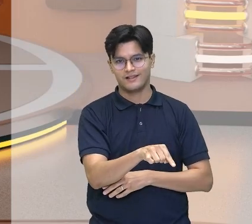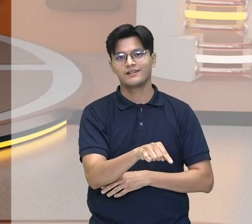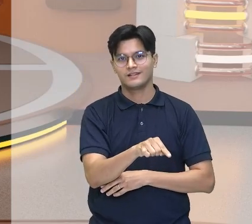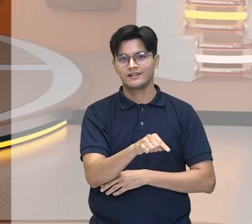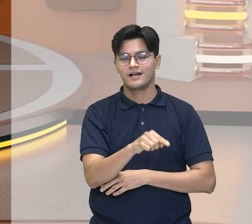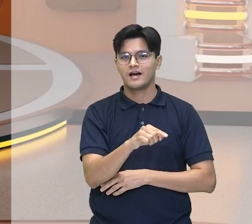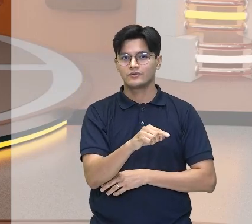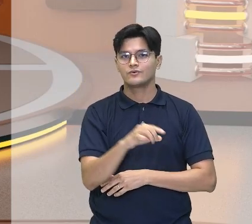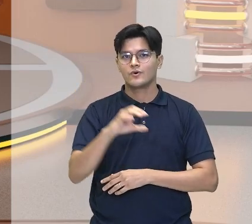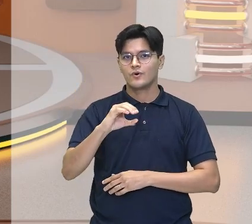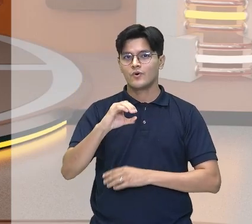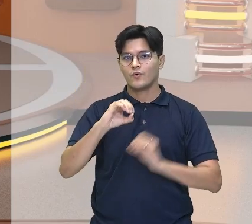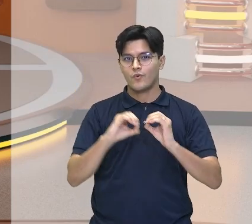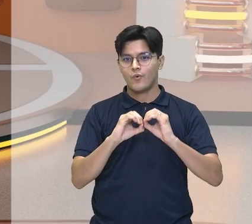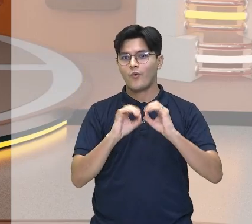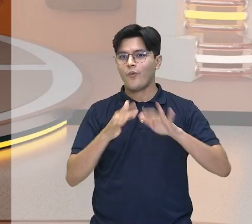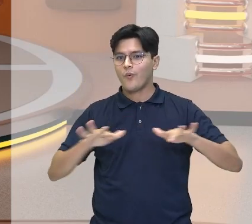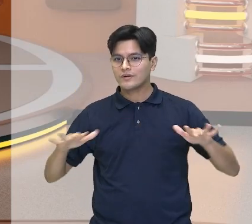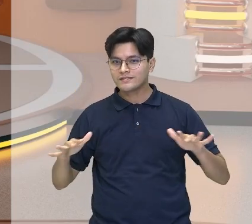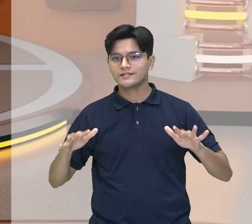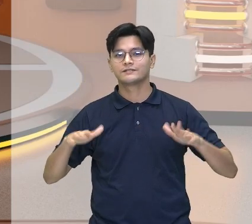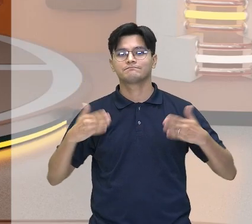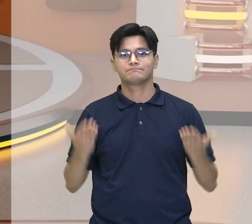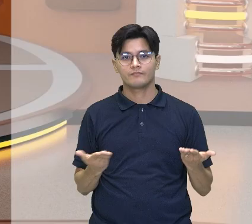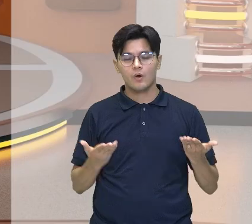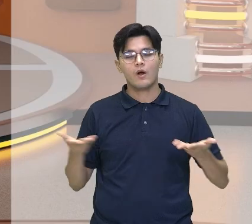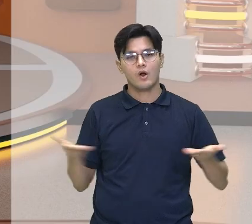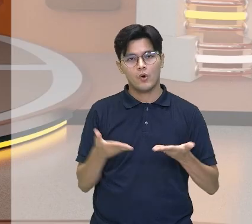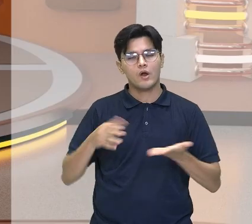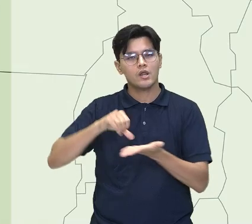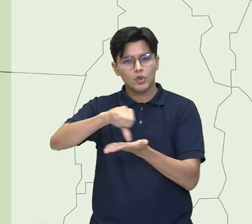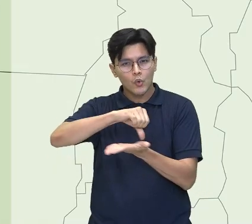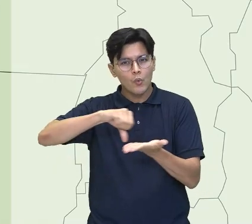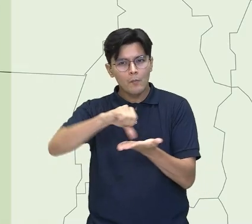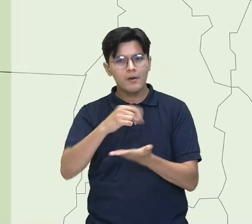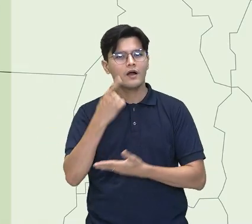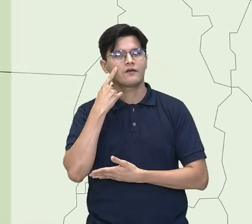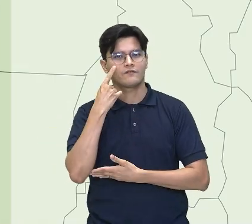a gente vai observar nesse mapa que o